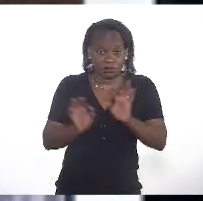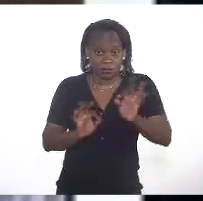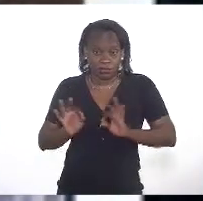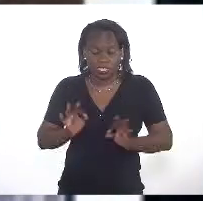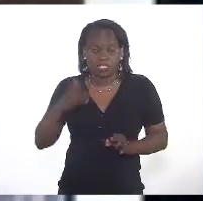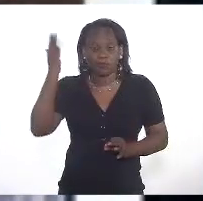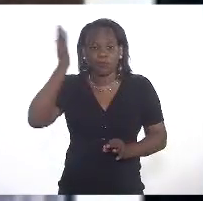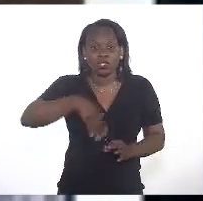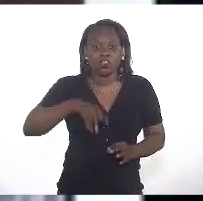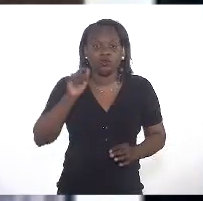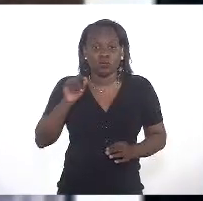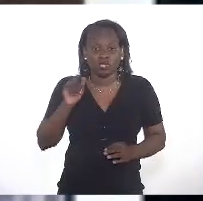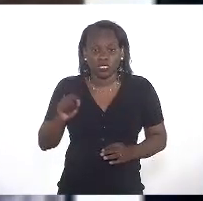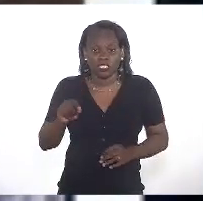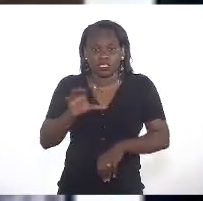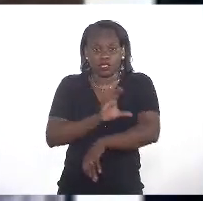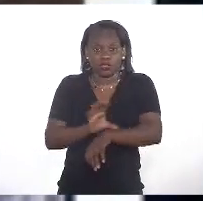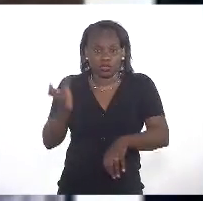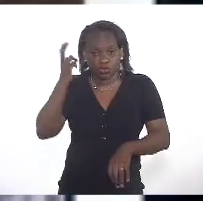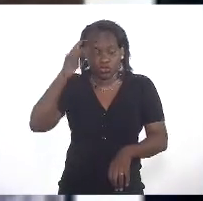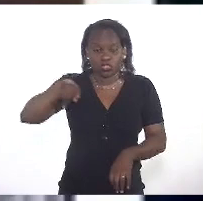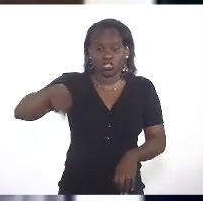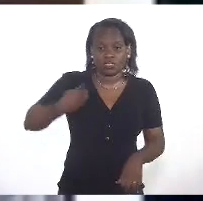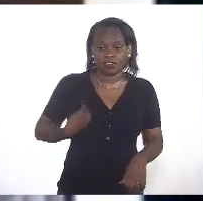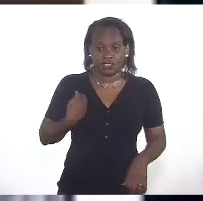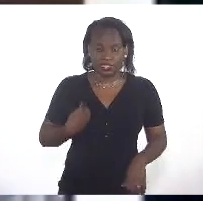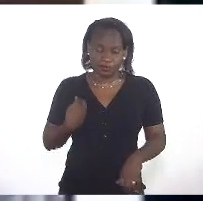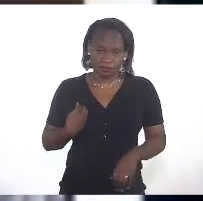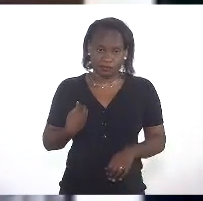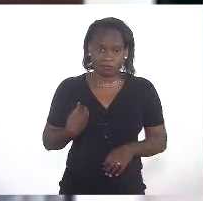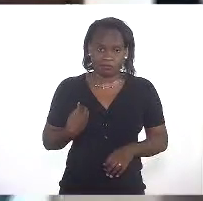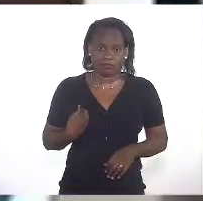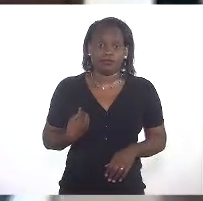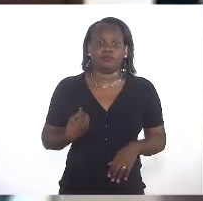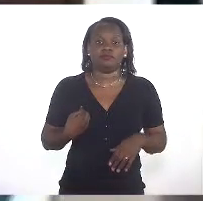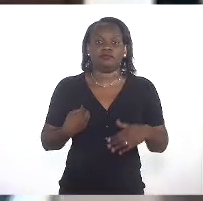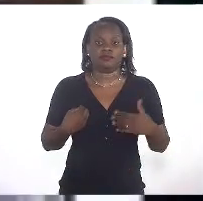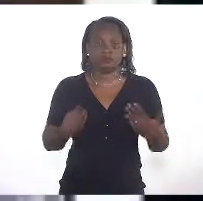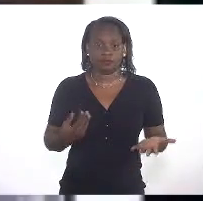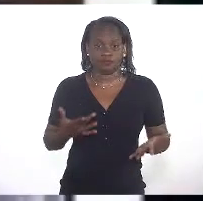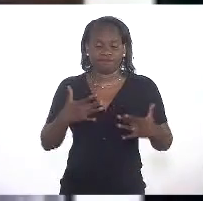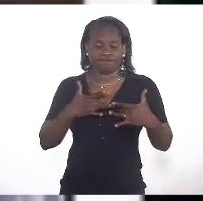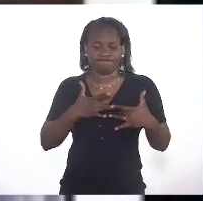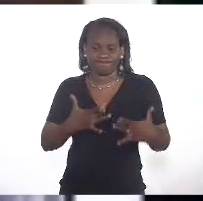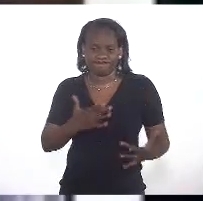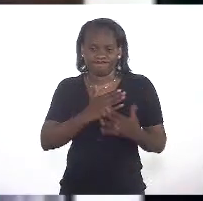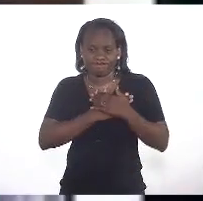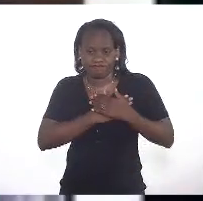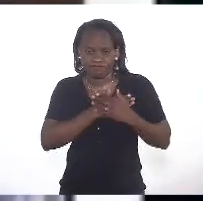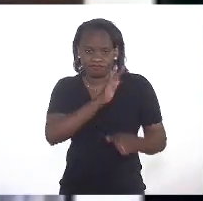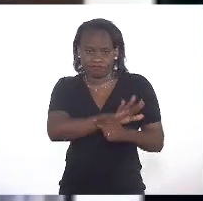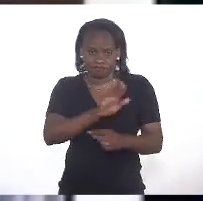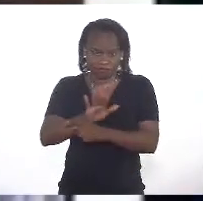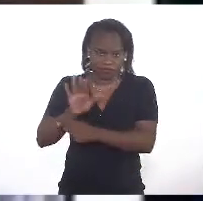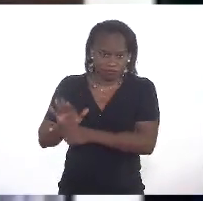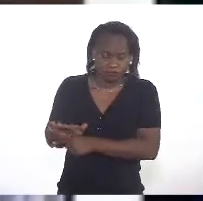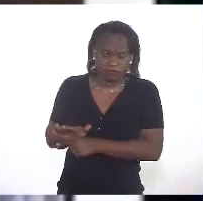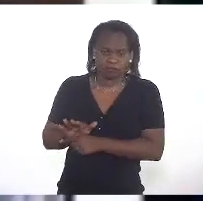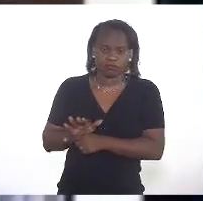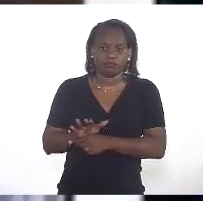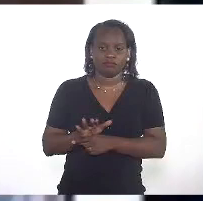o que significa cultura nas nossas vidas. A solidariedade prestada,